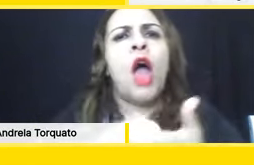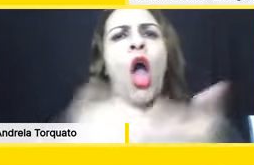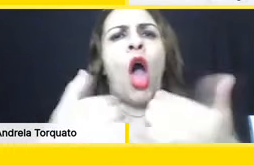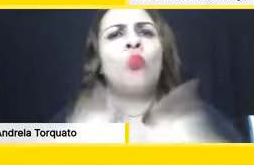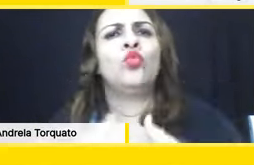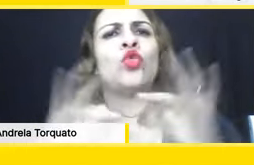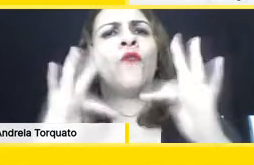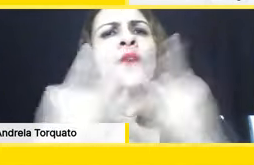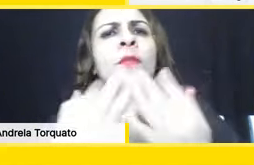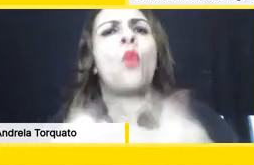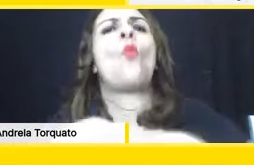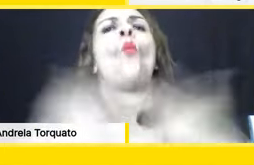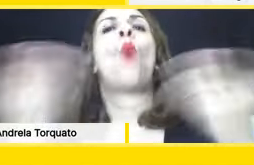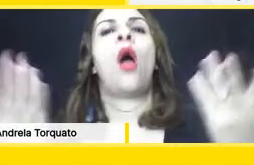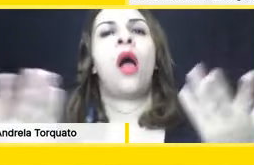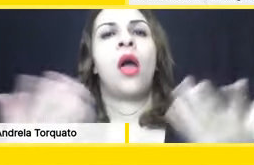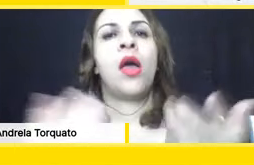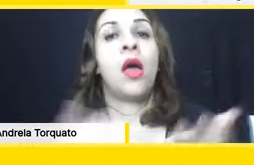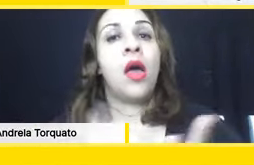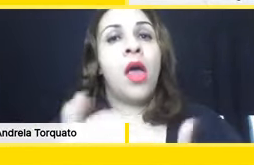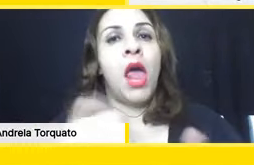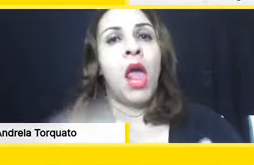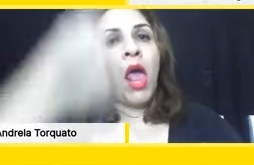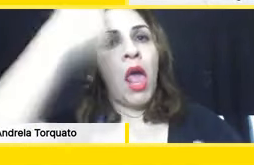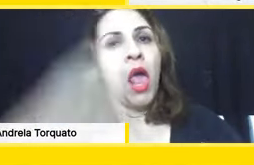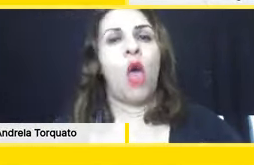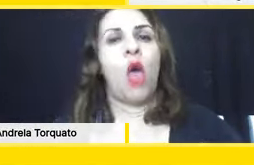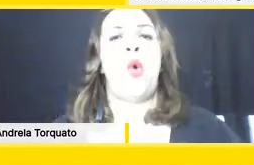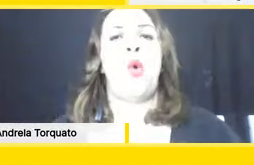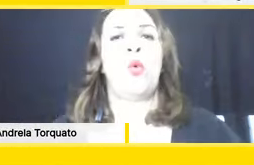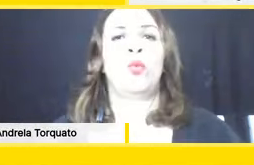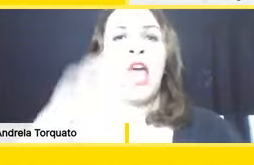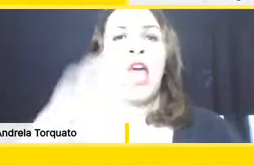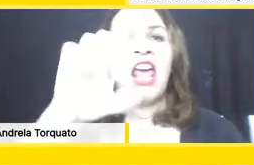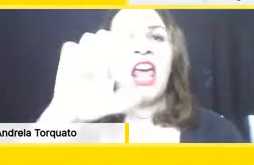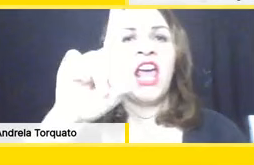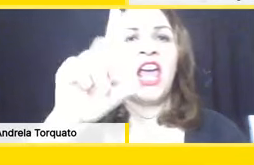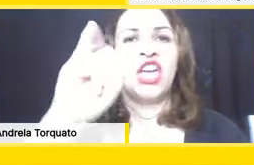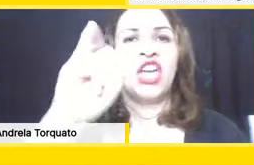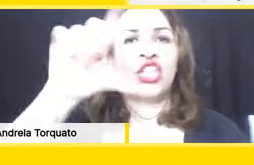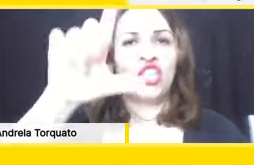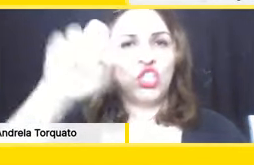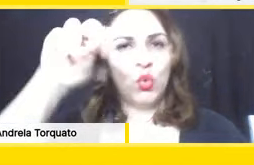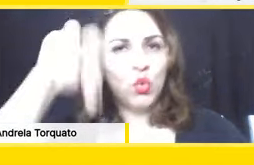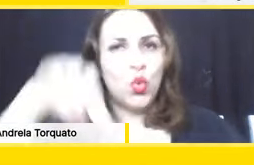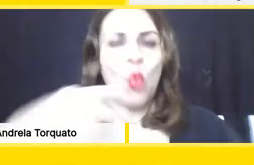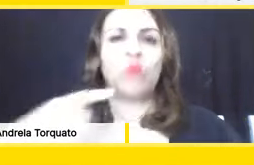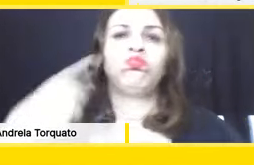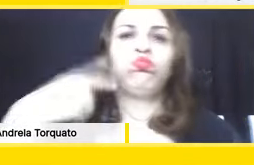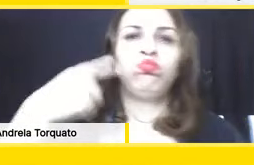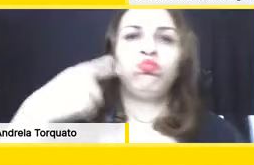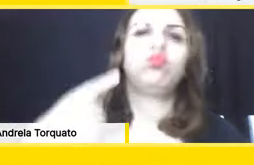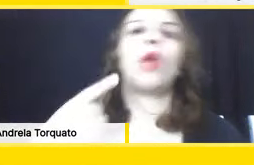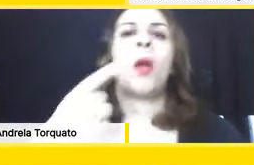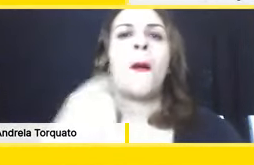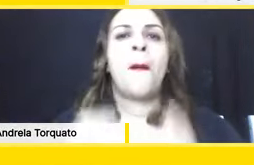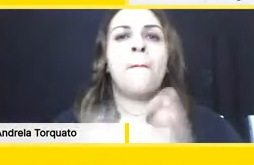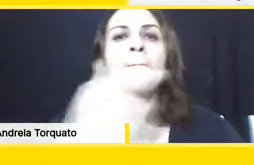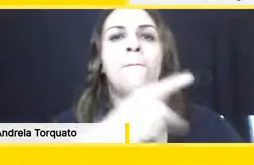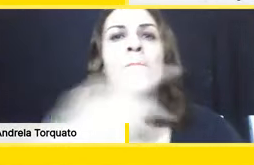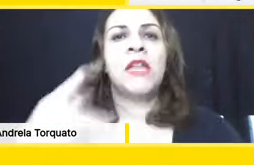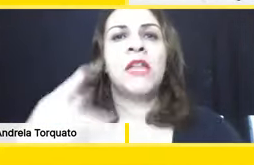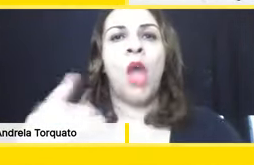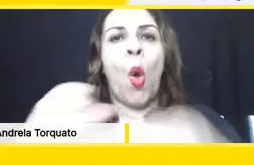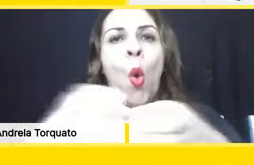Quero inicialmente me apresentar, eu sou Edilson Barbosa, advogado, estou como presidente da Comissão